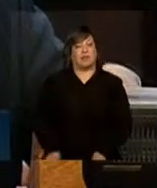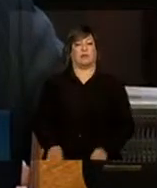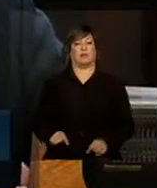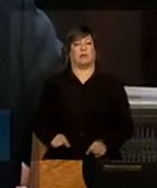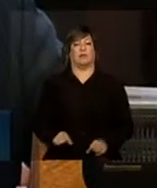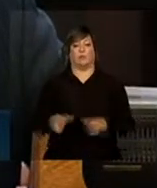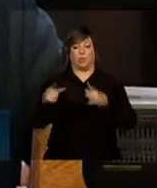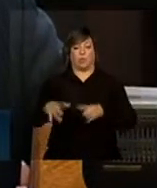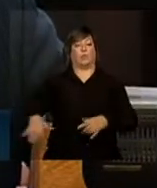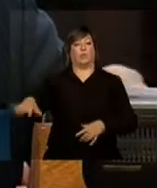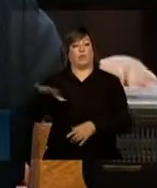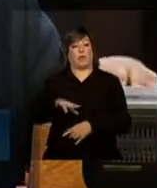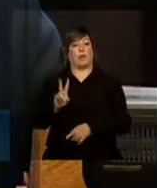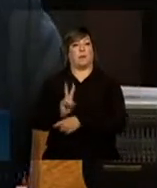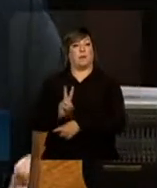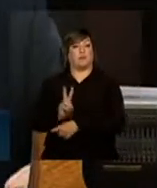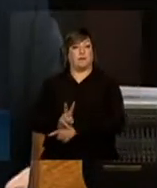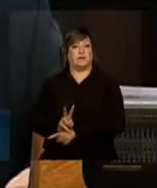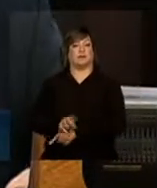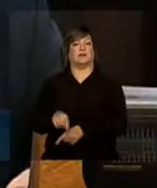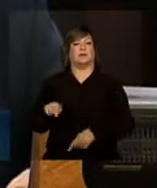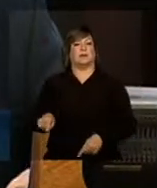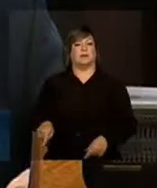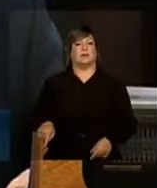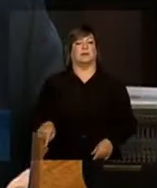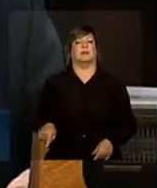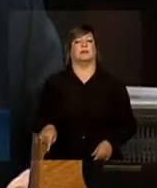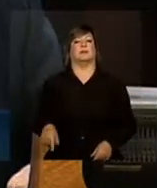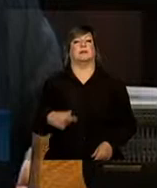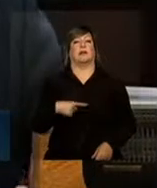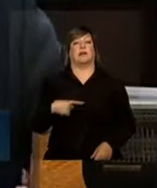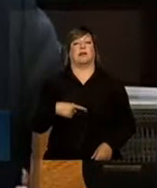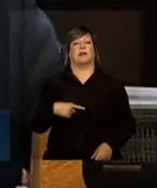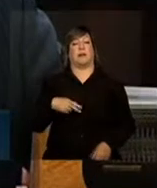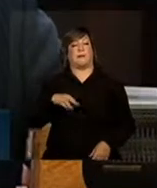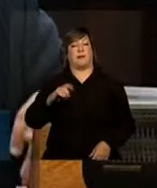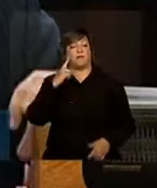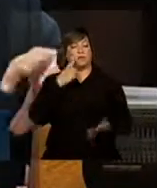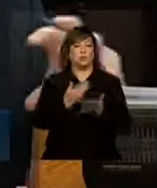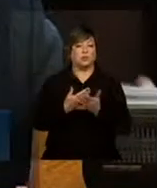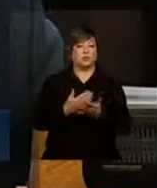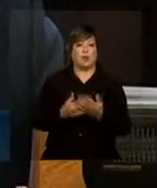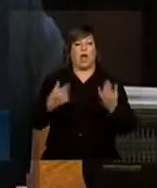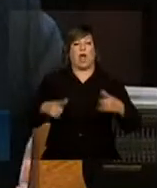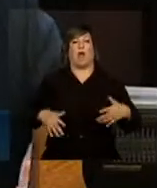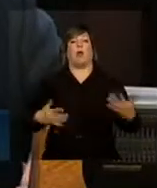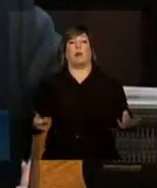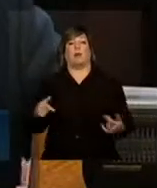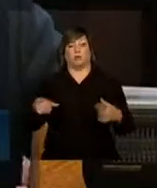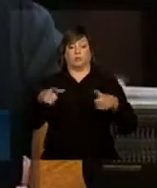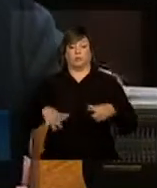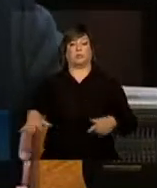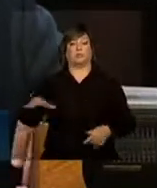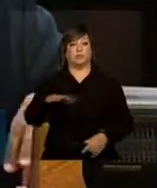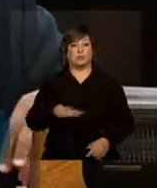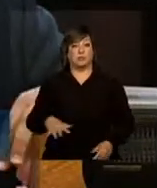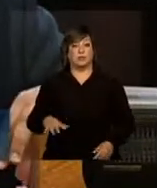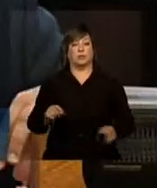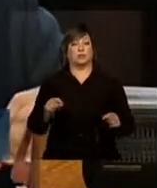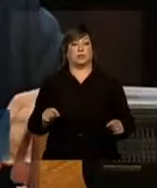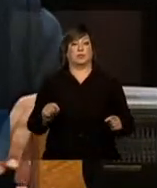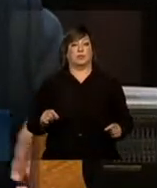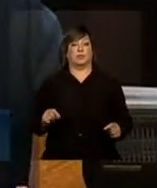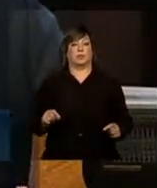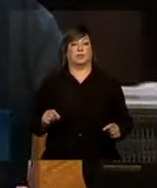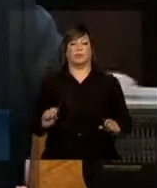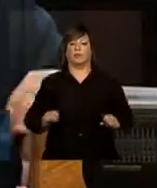num espaço específico, que aí o Ministério da Educação está definindo ainda, que define esse espaço,